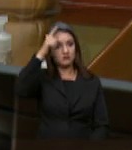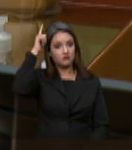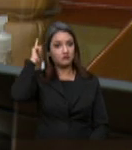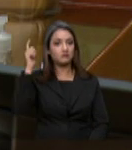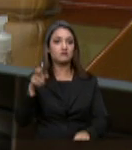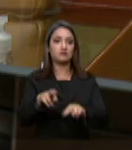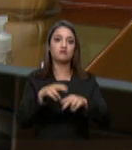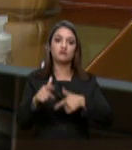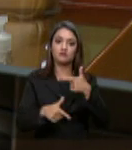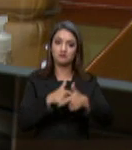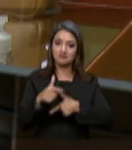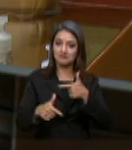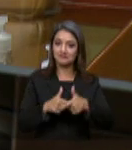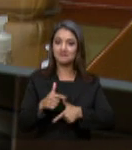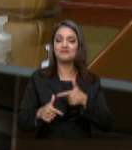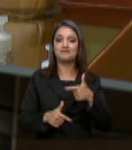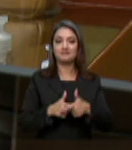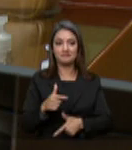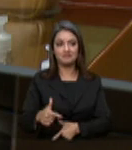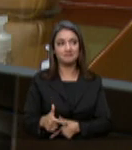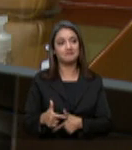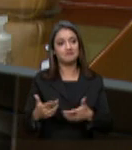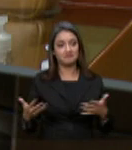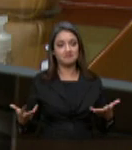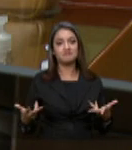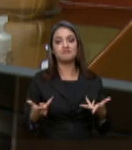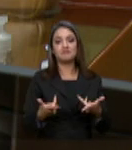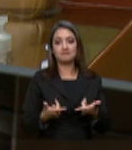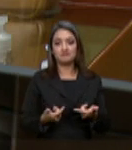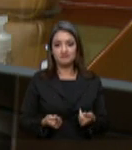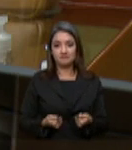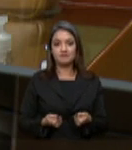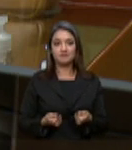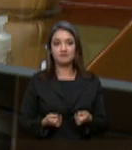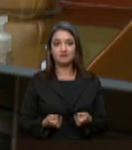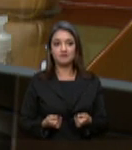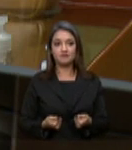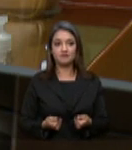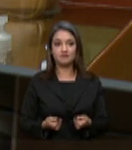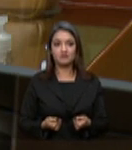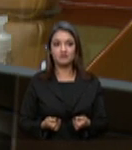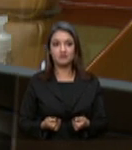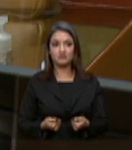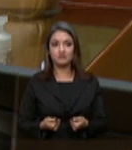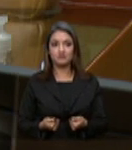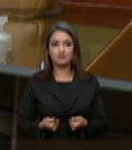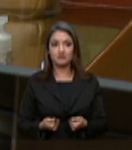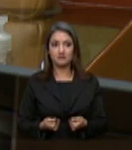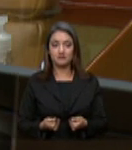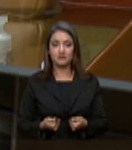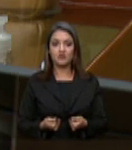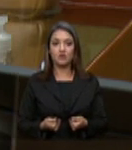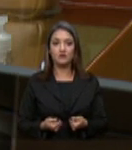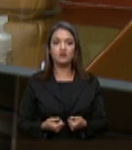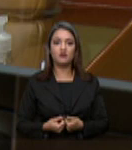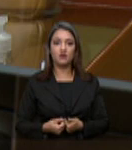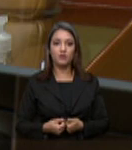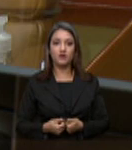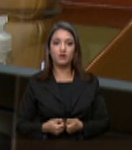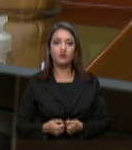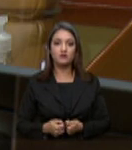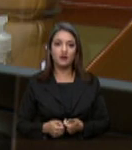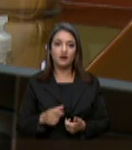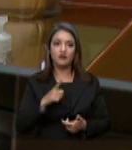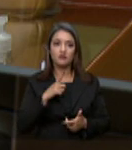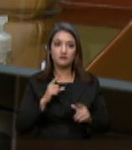aqui foi um trabalho Basta ver a extensão do voto de extremamente difícil mais profundo